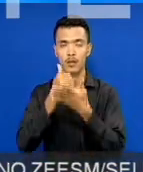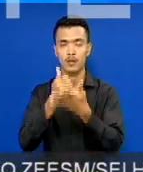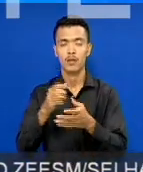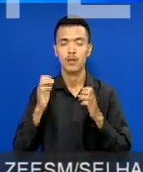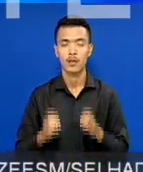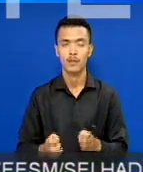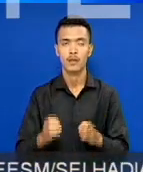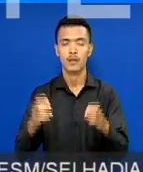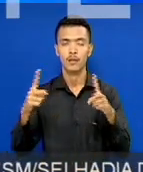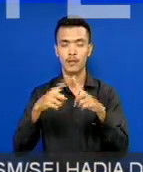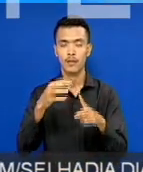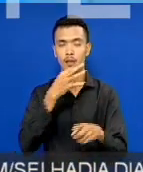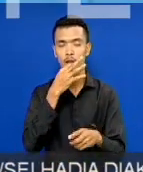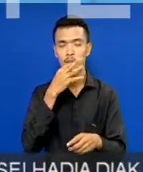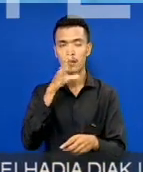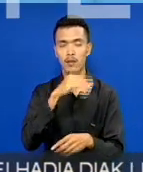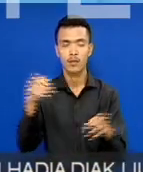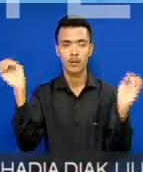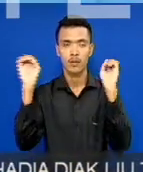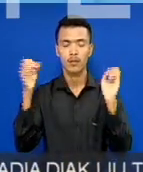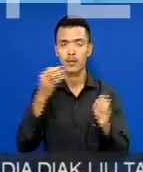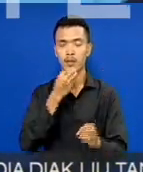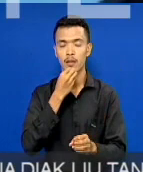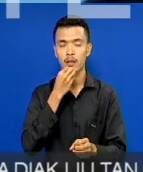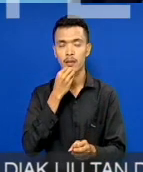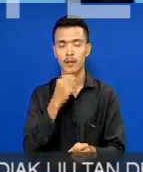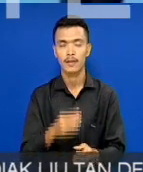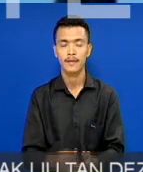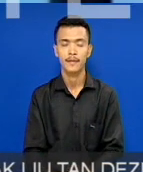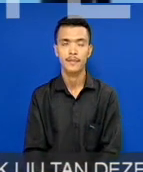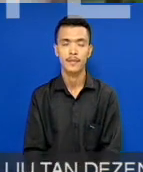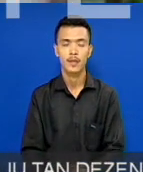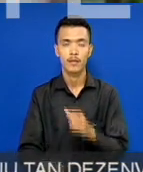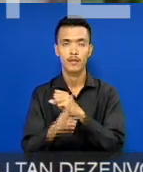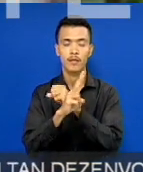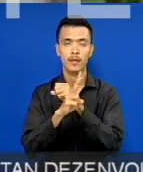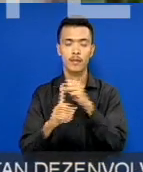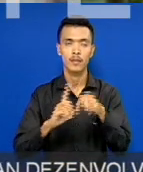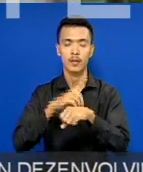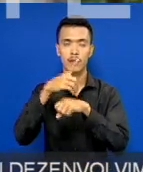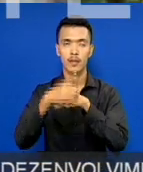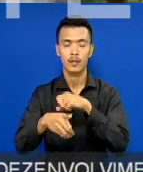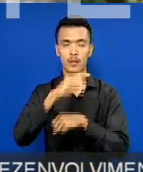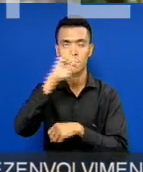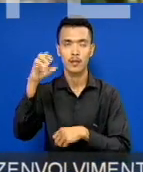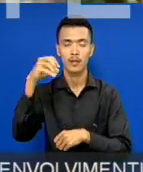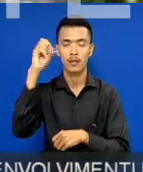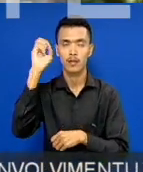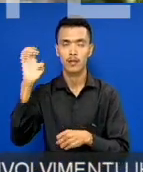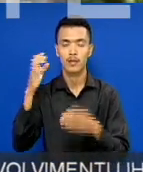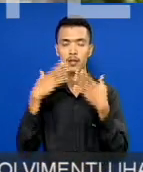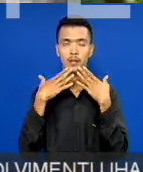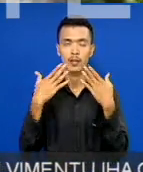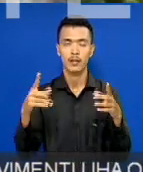ba hahang lona sahang kepes makita verifikate si halta apoyo rekuperasa vítima de desastre naturais José Guzmão agradece